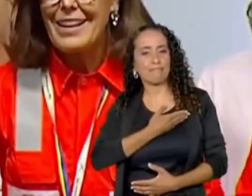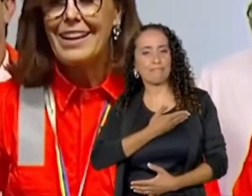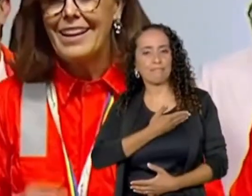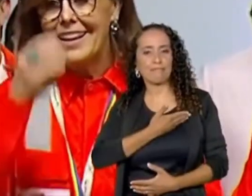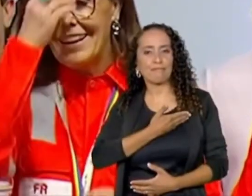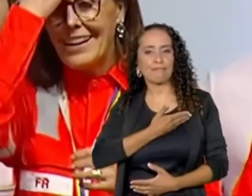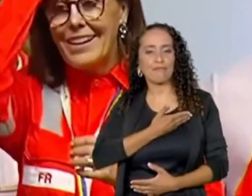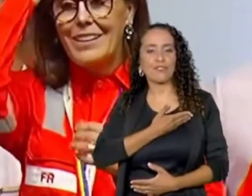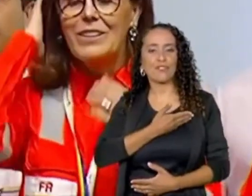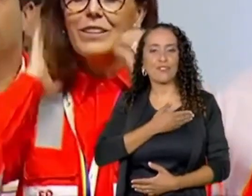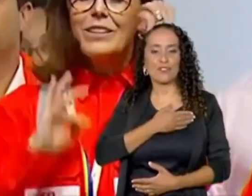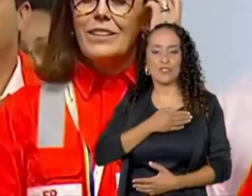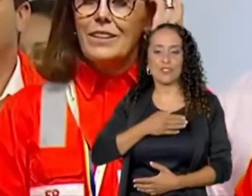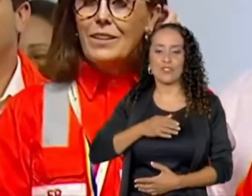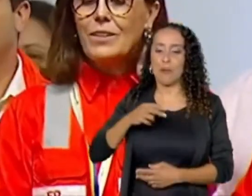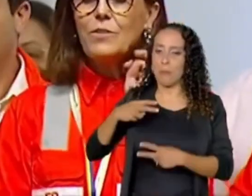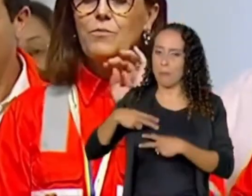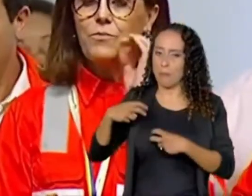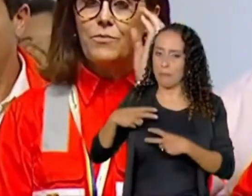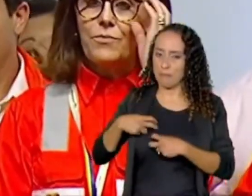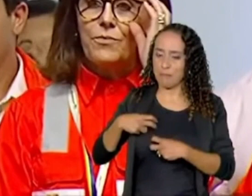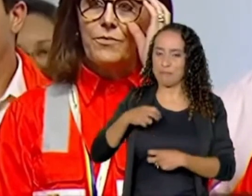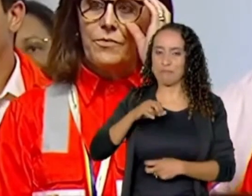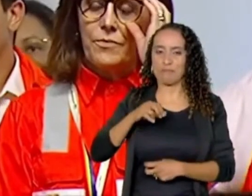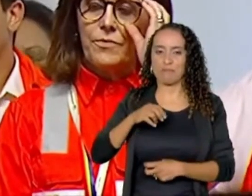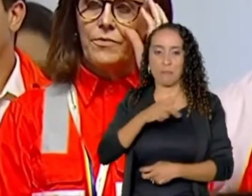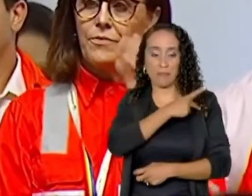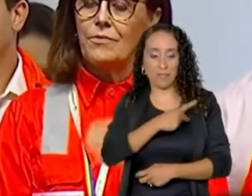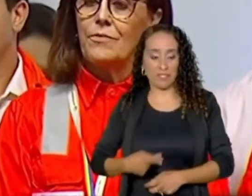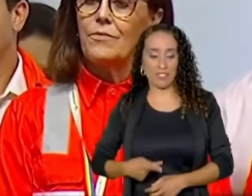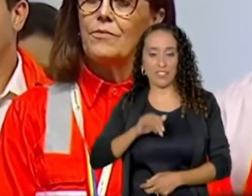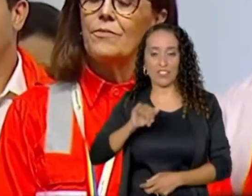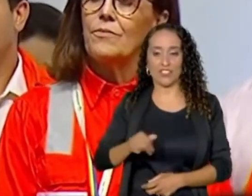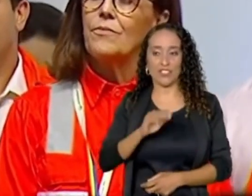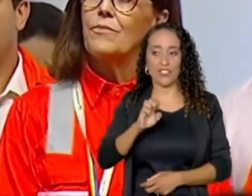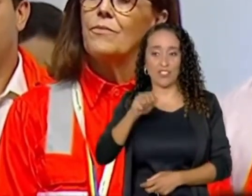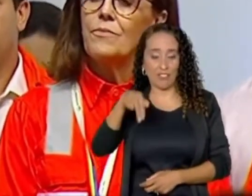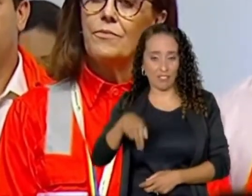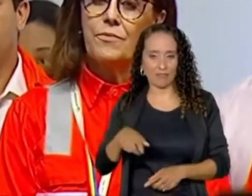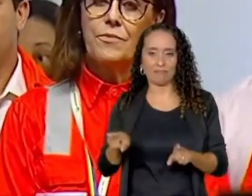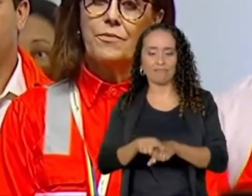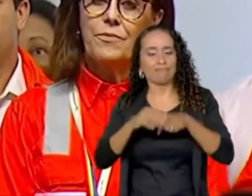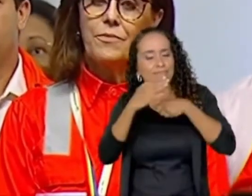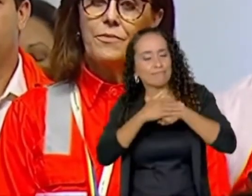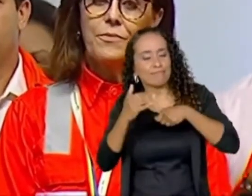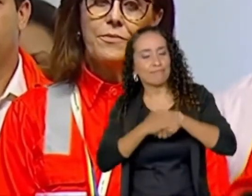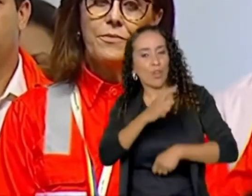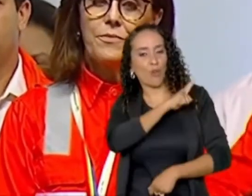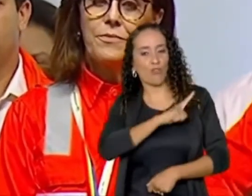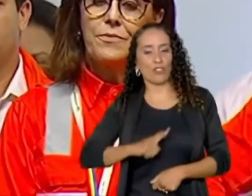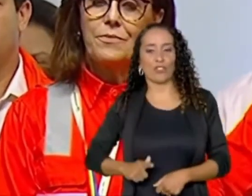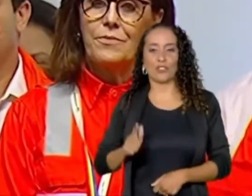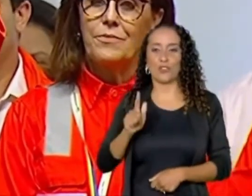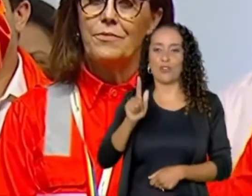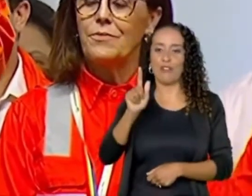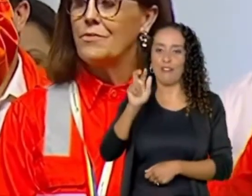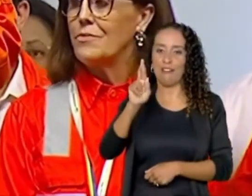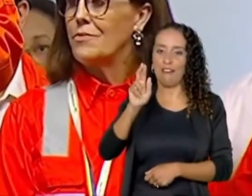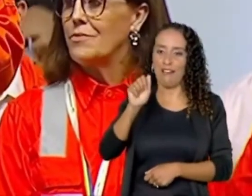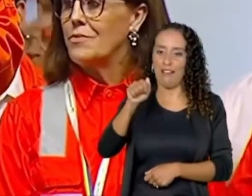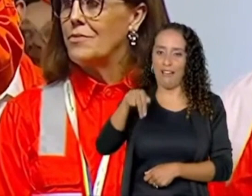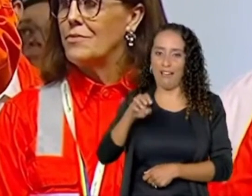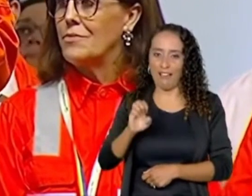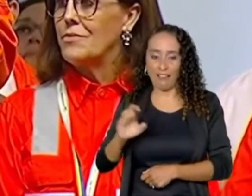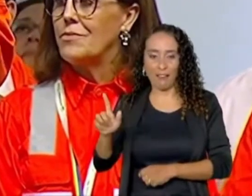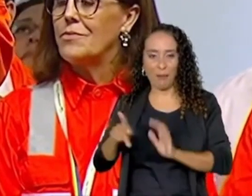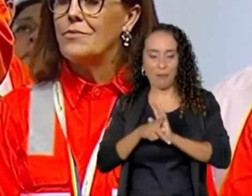Jean Paul Prats, presidente da Petrobras, nossa querida governadora Raquel Lira, governadora do estado de Pernambuco,